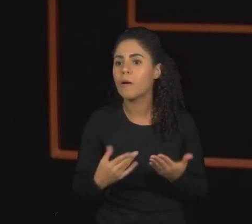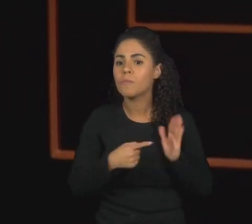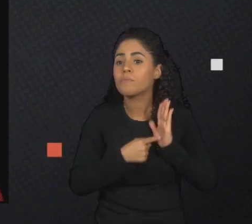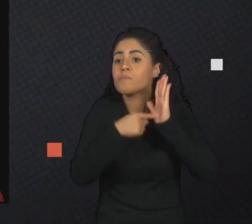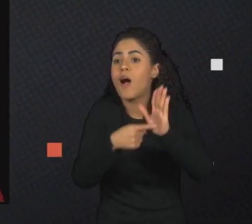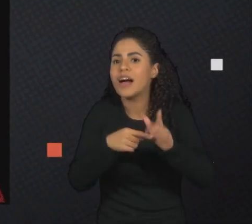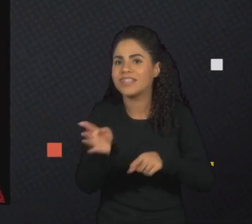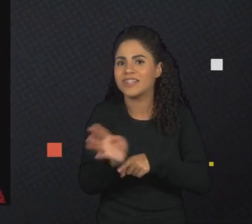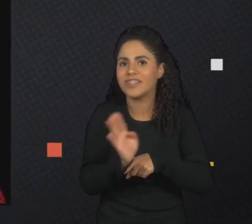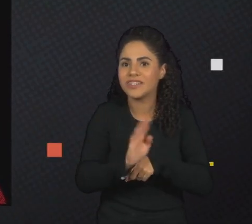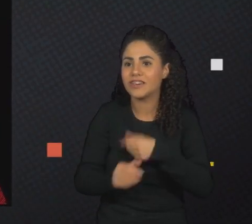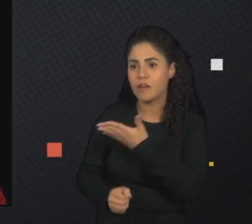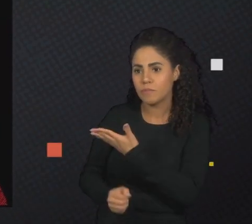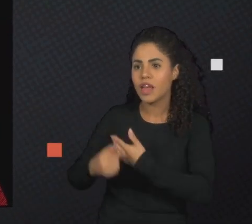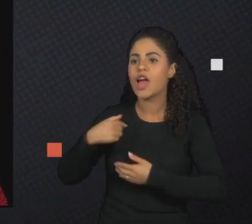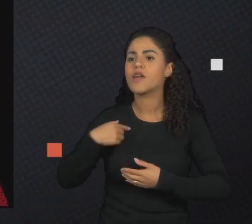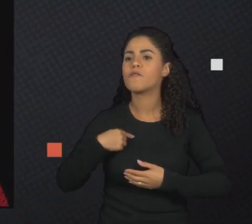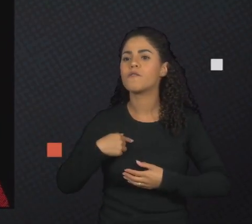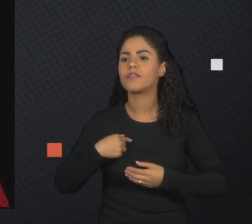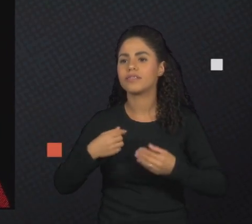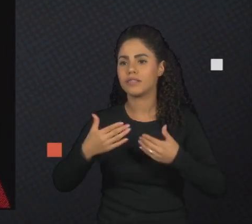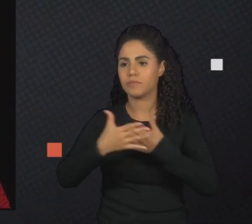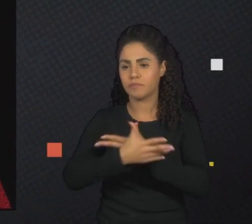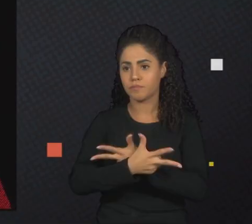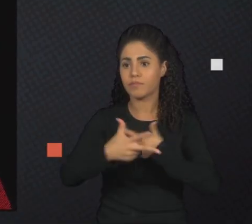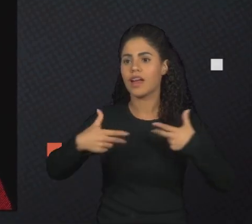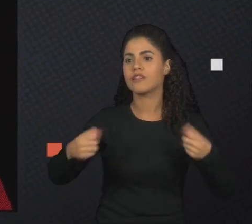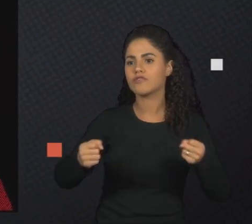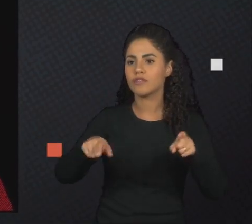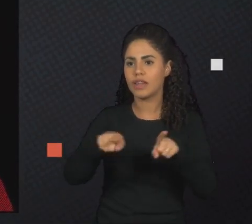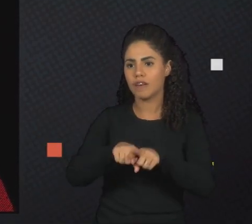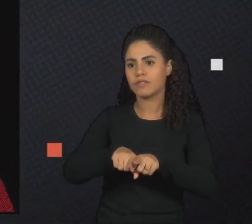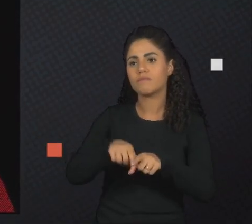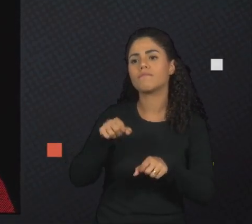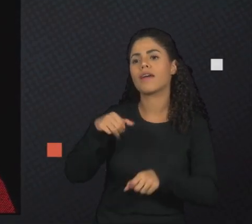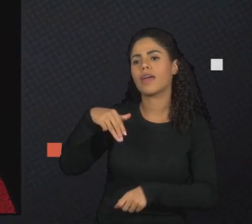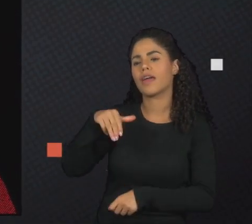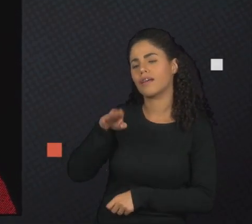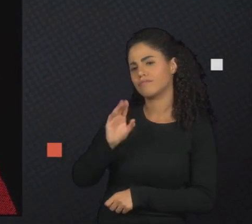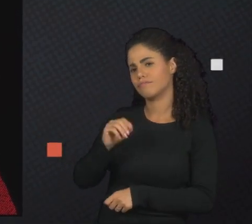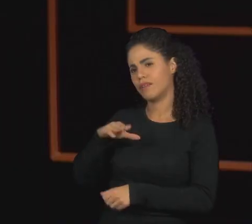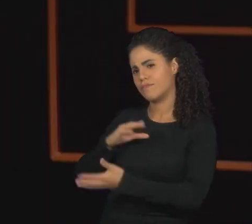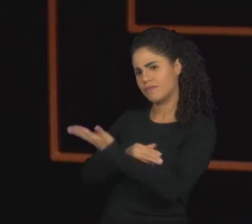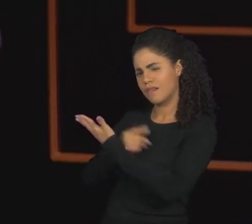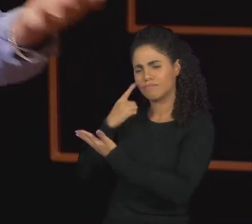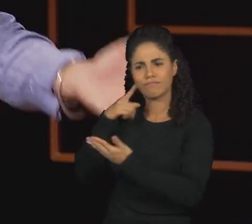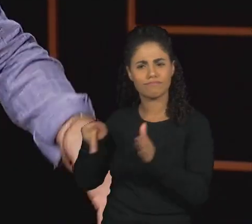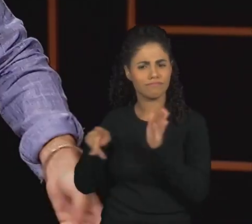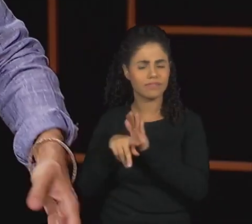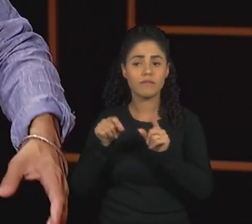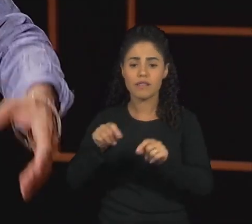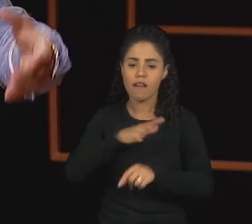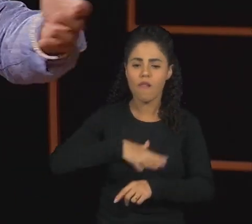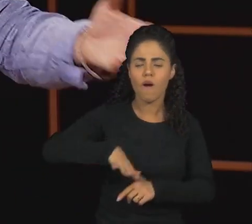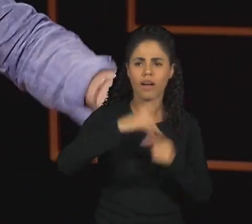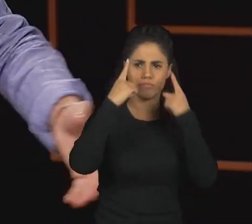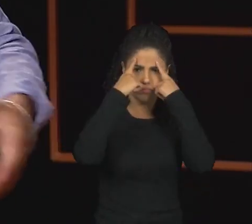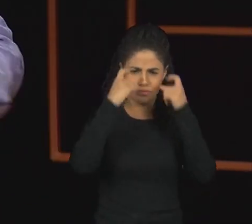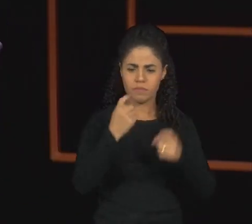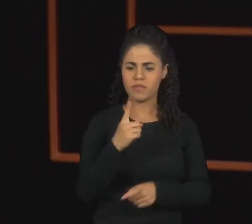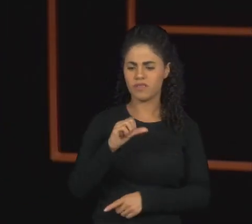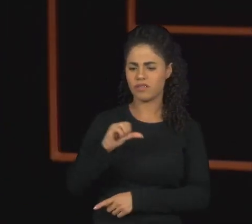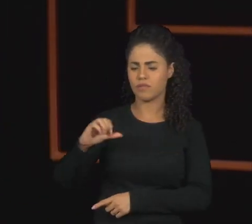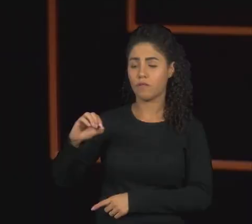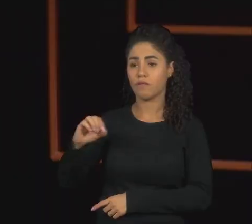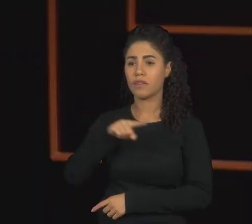conhecer os Racionais, o Mano Brown. Conhecer aquela cultura tão forte que é naquele lugar, que passou por tanta violência nos anos